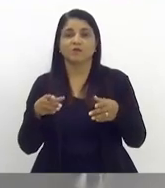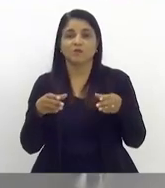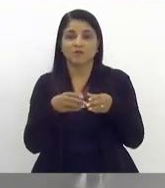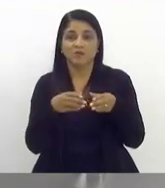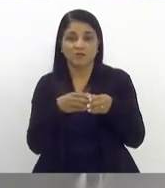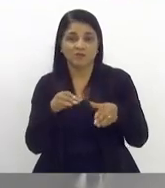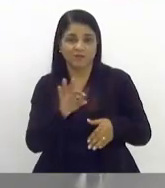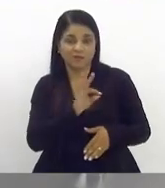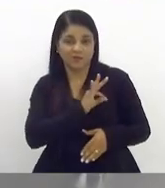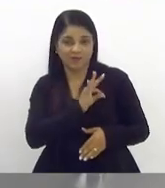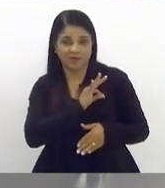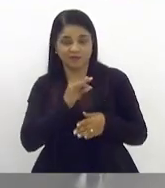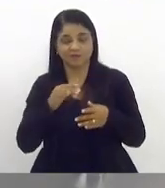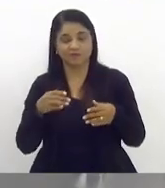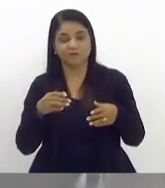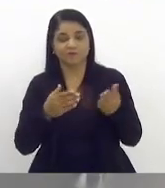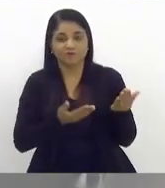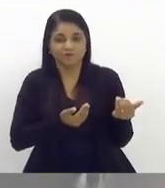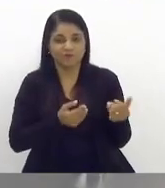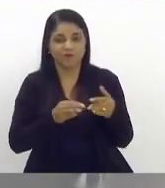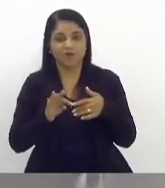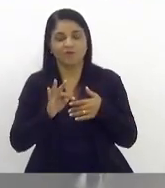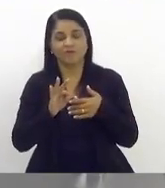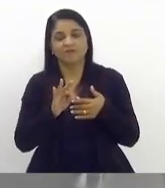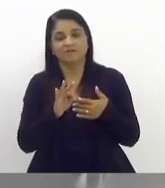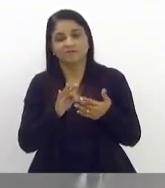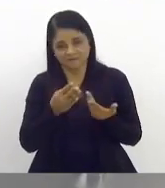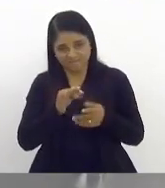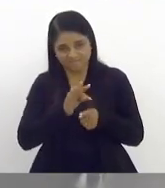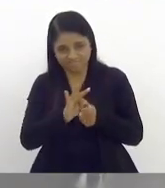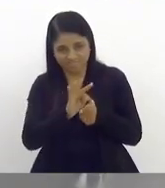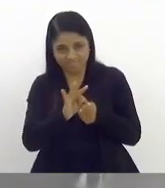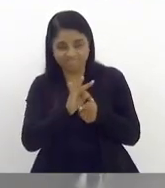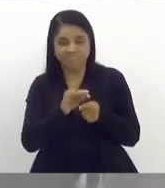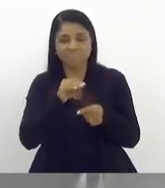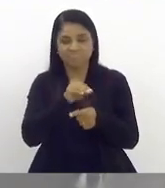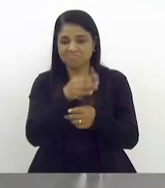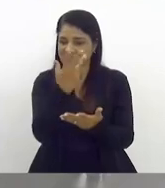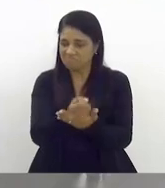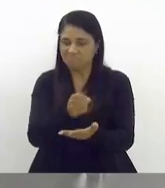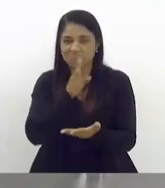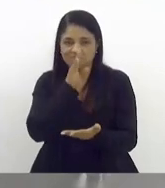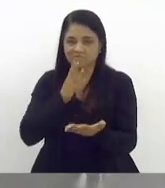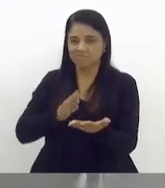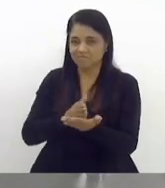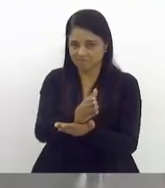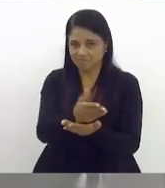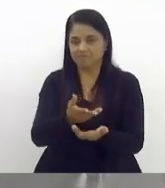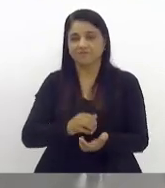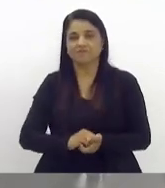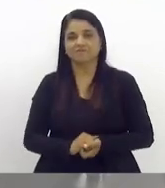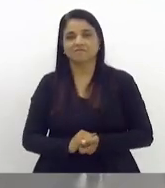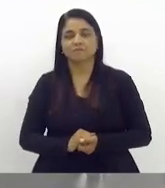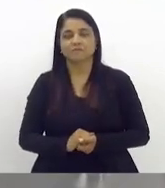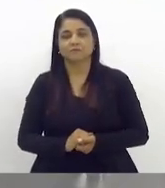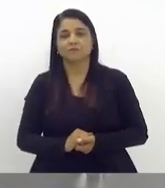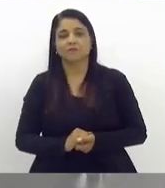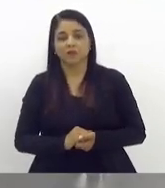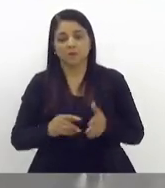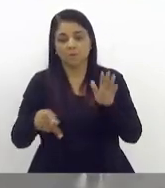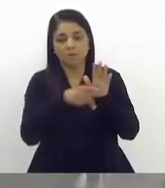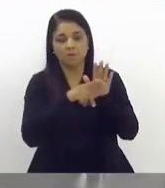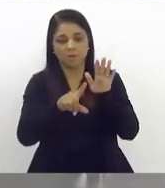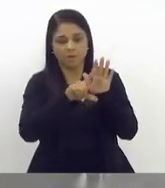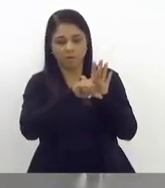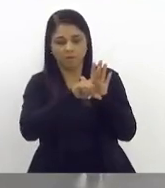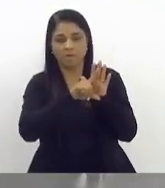discussão. Não havendo quem queira discutir, encerrada a discussão. Em votação, senhores que aprovam, permaneçam como estão, aprovado. Bloco de projeto de